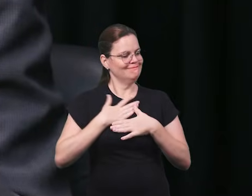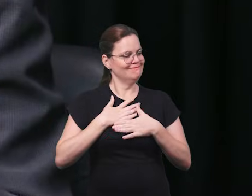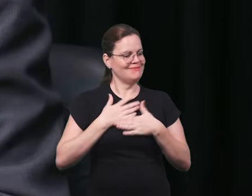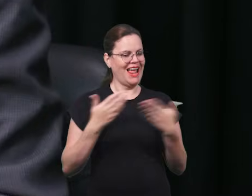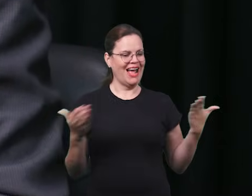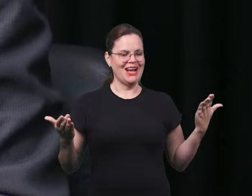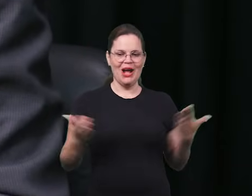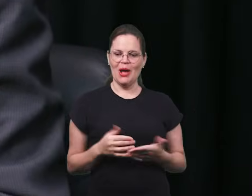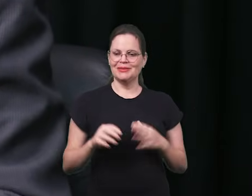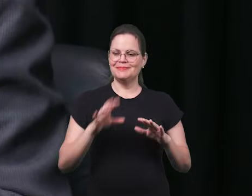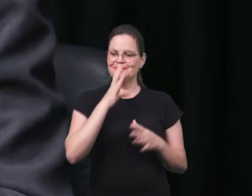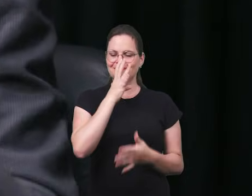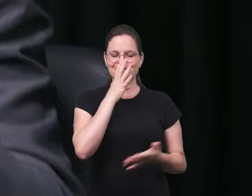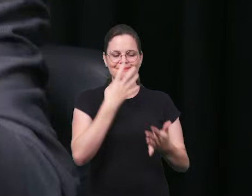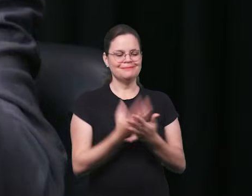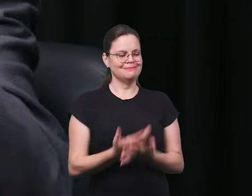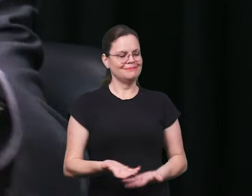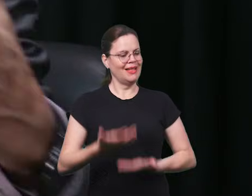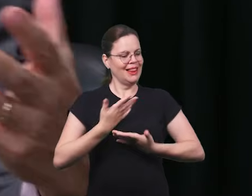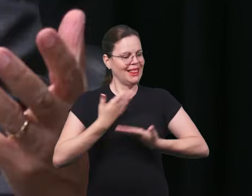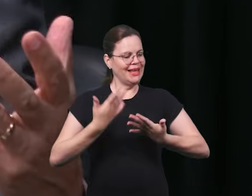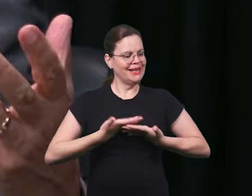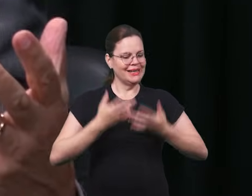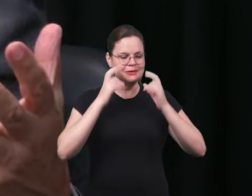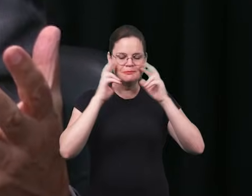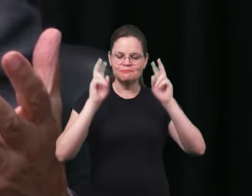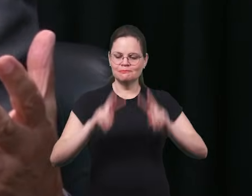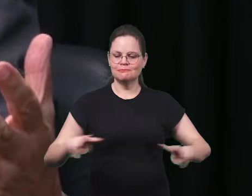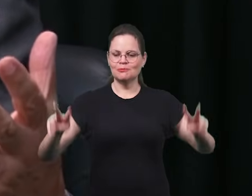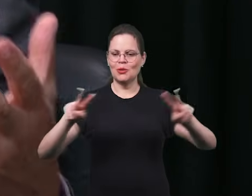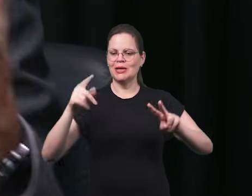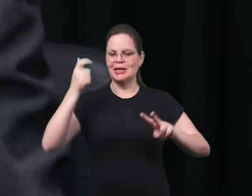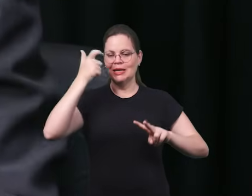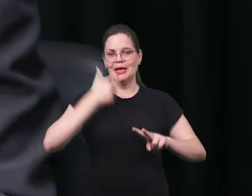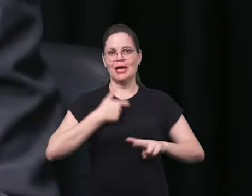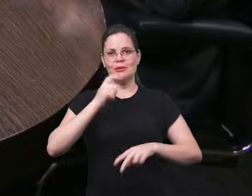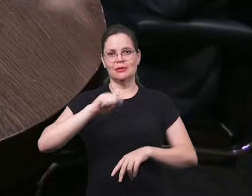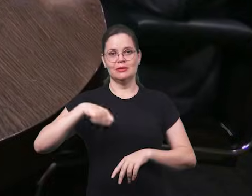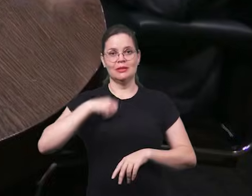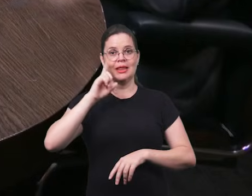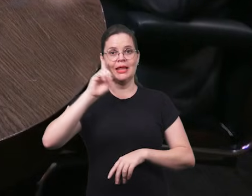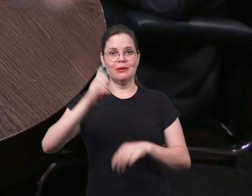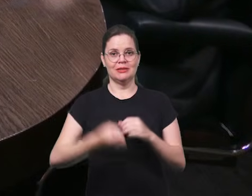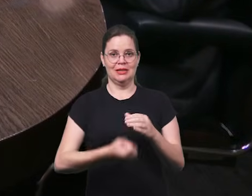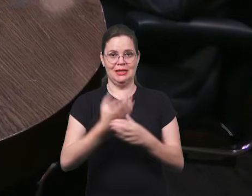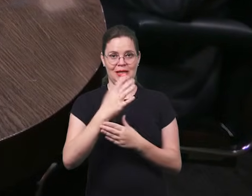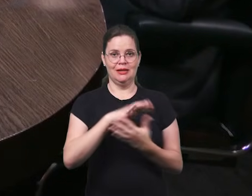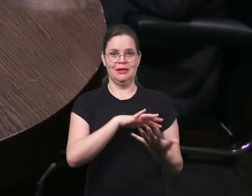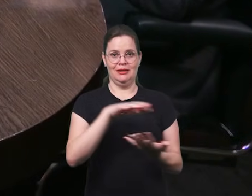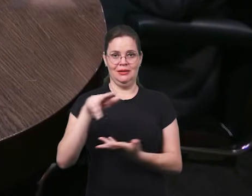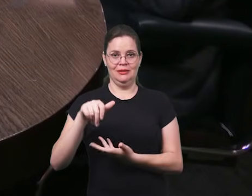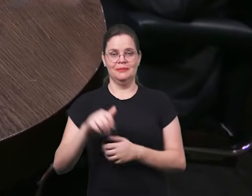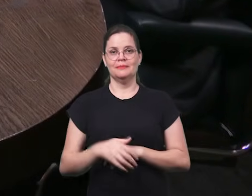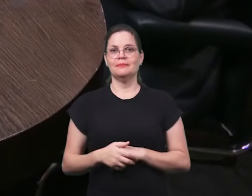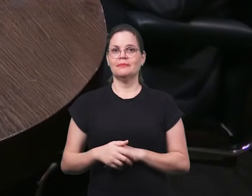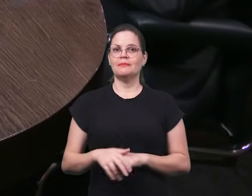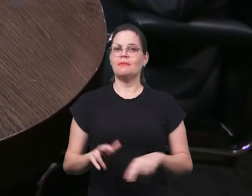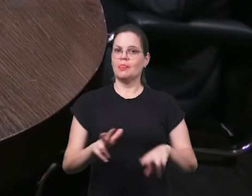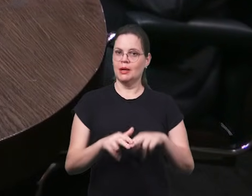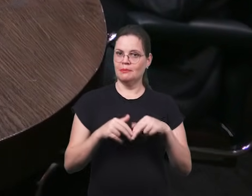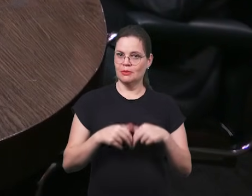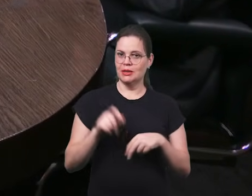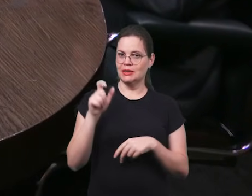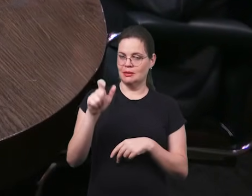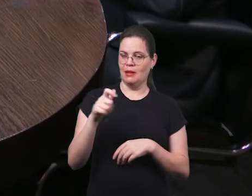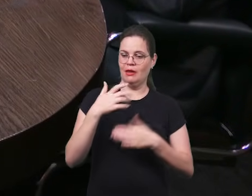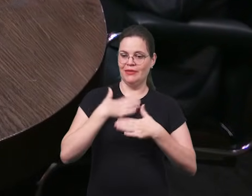agora iria se alegrar com aquilo que ele viu. Por isso a palavra descanso e por isso o